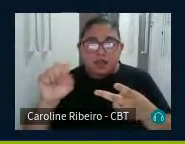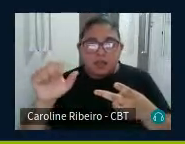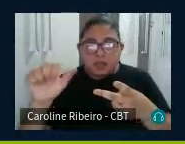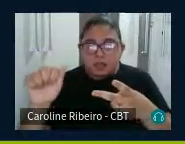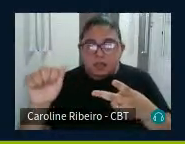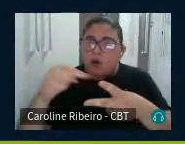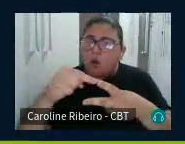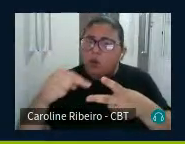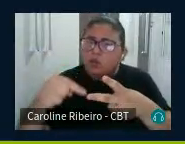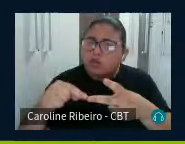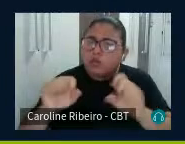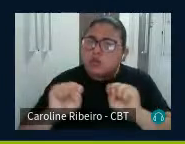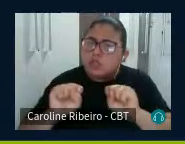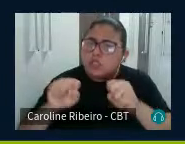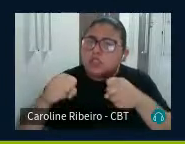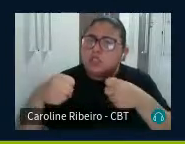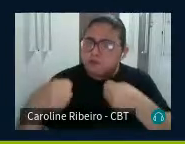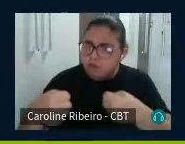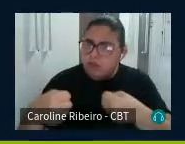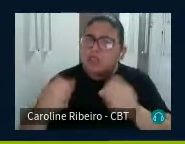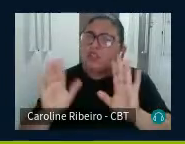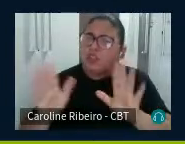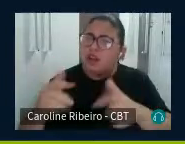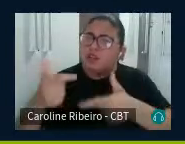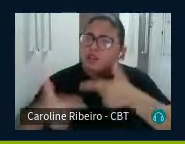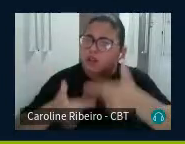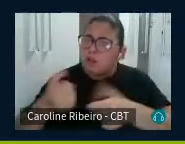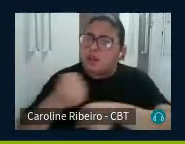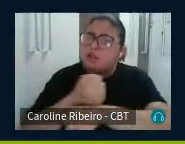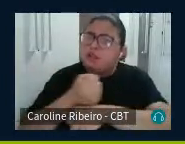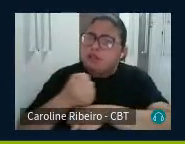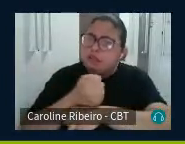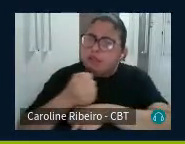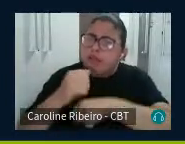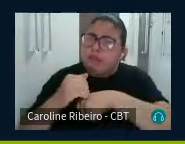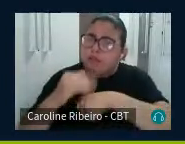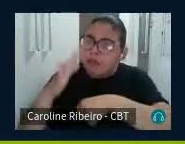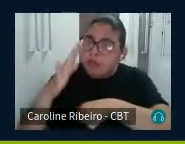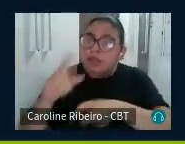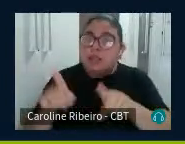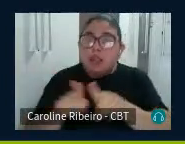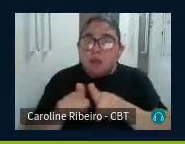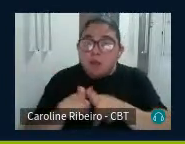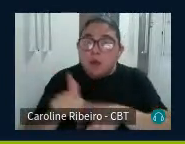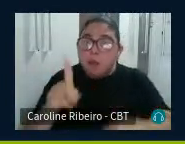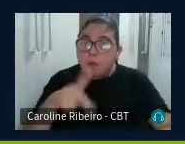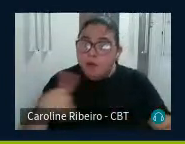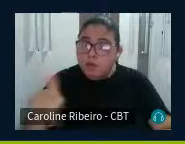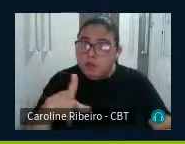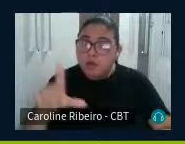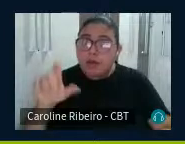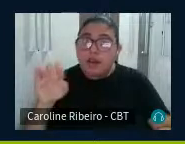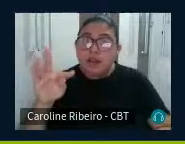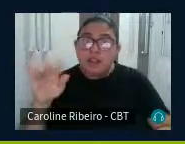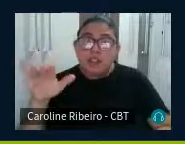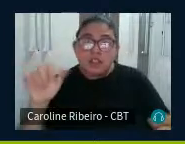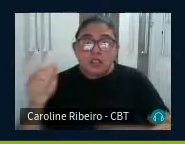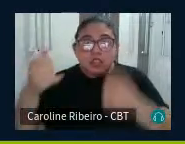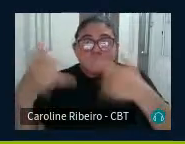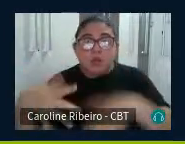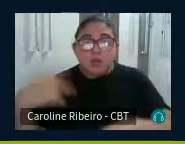funcionários, servidores do Campus Cubatão. E ouvimos a professora Letícia falar da época dela de estudante. Pois bem,